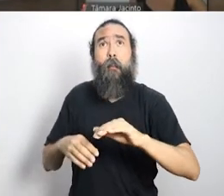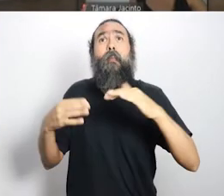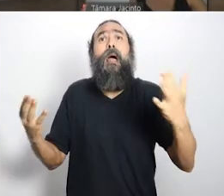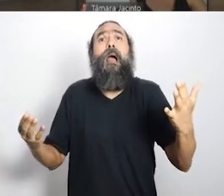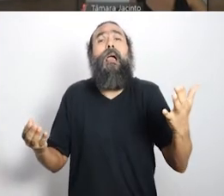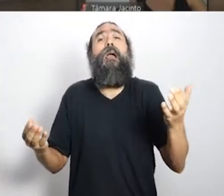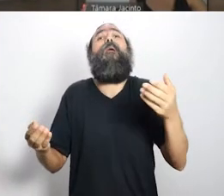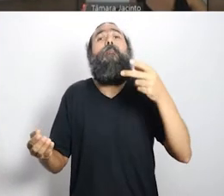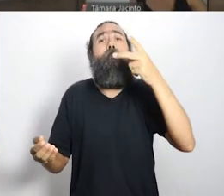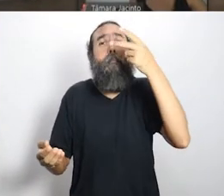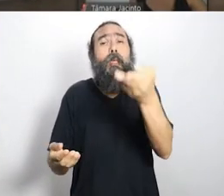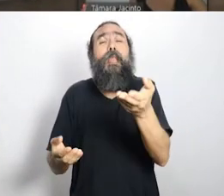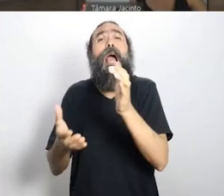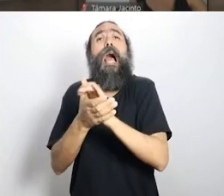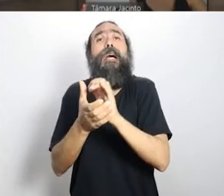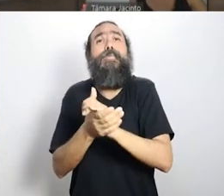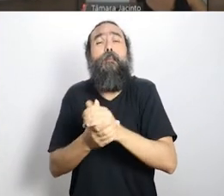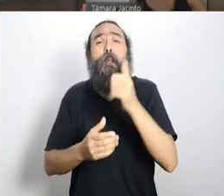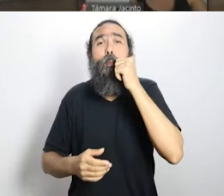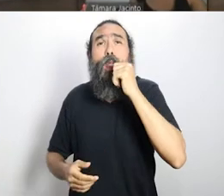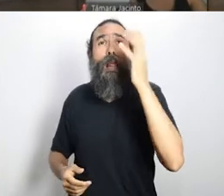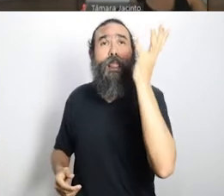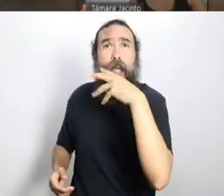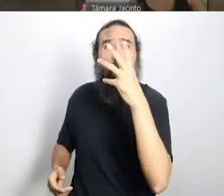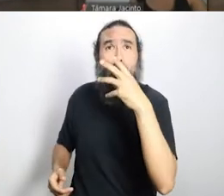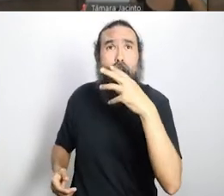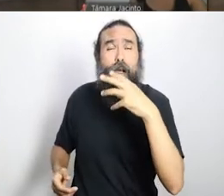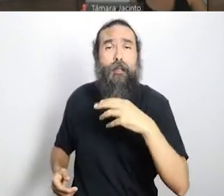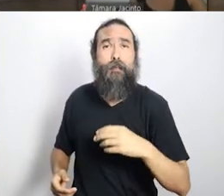casamento, amor simbirrante?